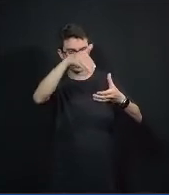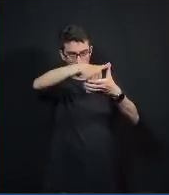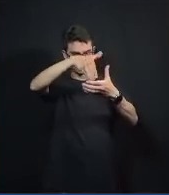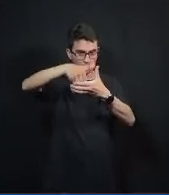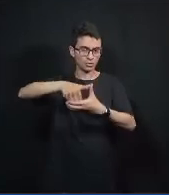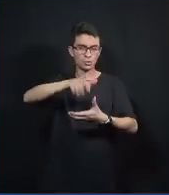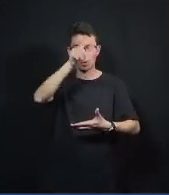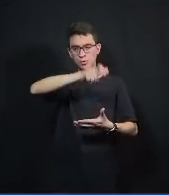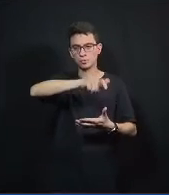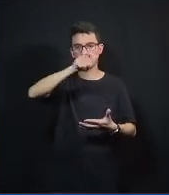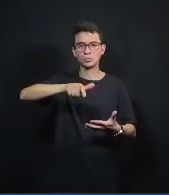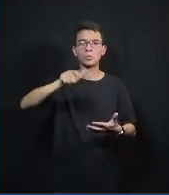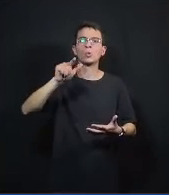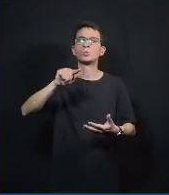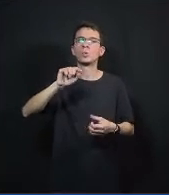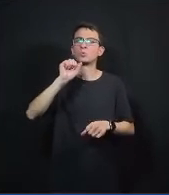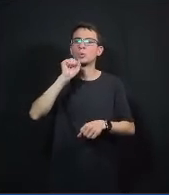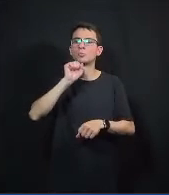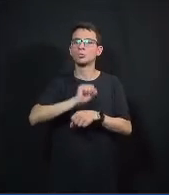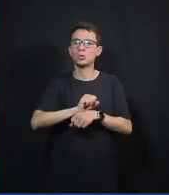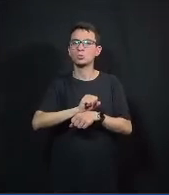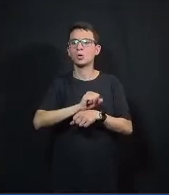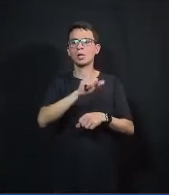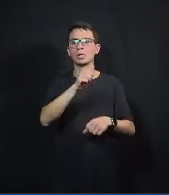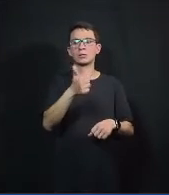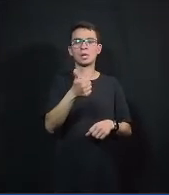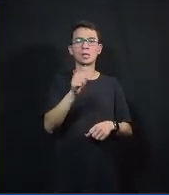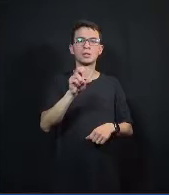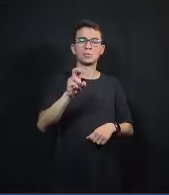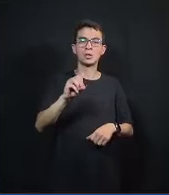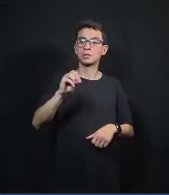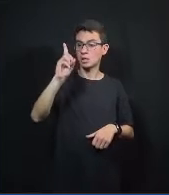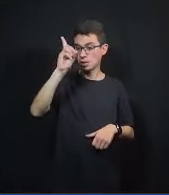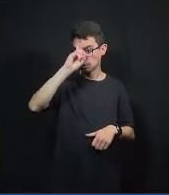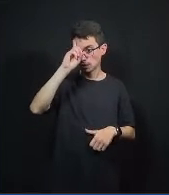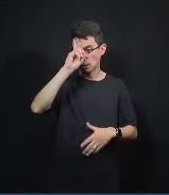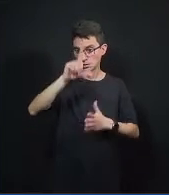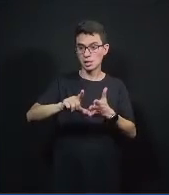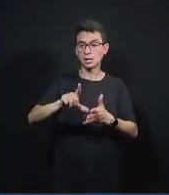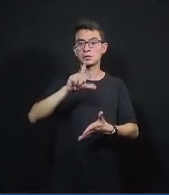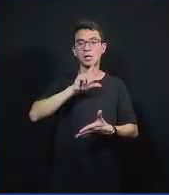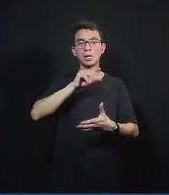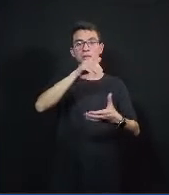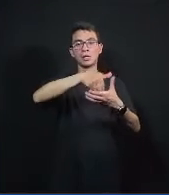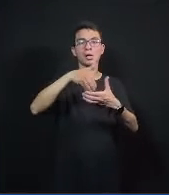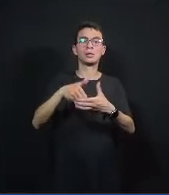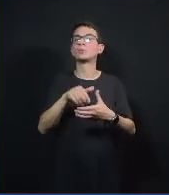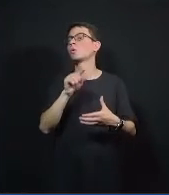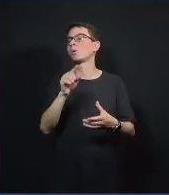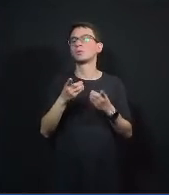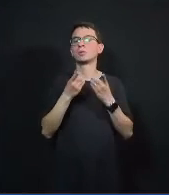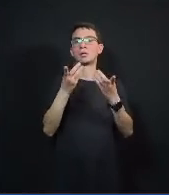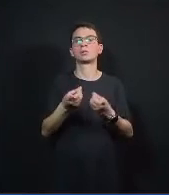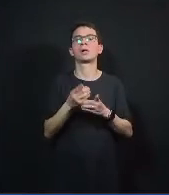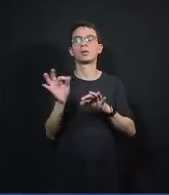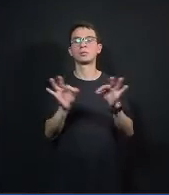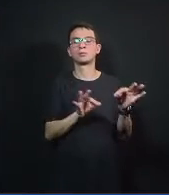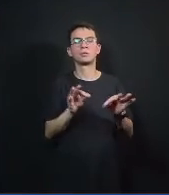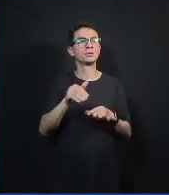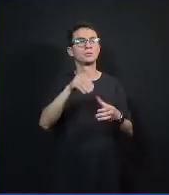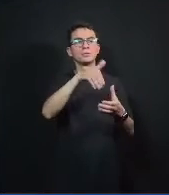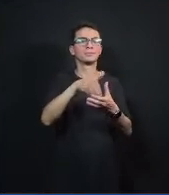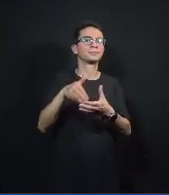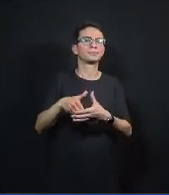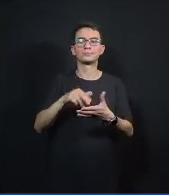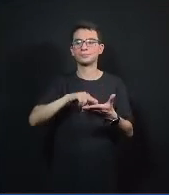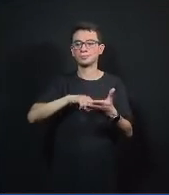eleitoral ser interrompido 150 dias antes das eleições para viabilizar a preparação dos dados de eleições. É o que nós